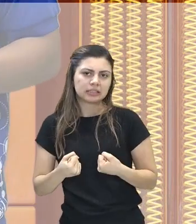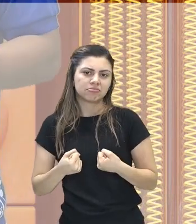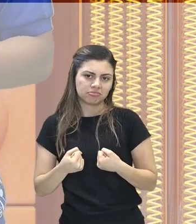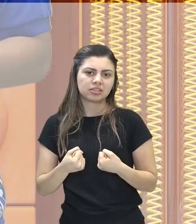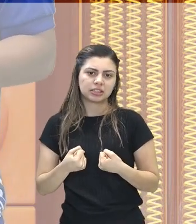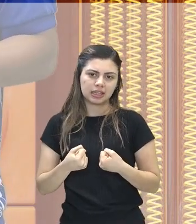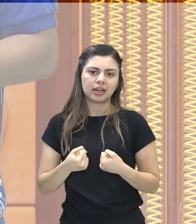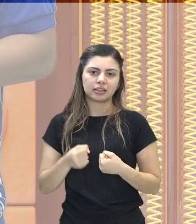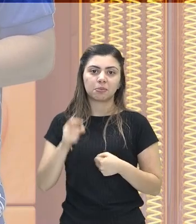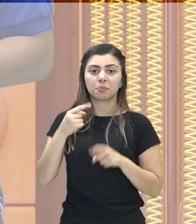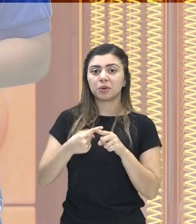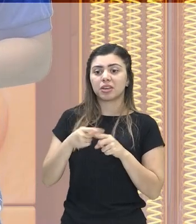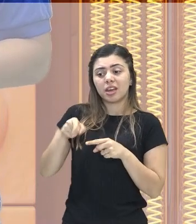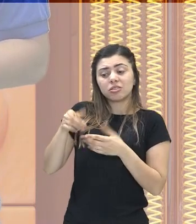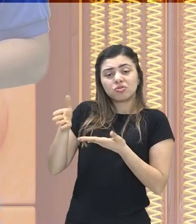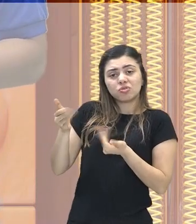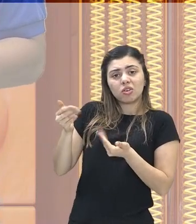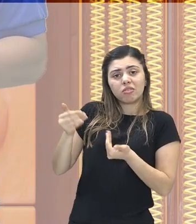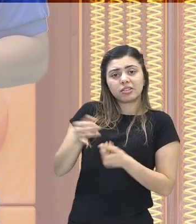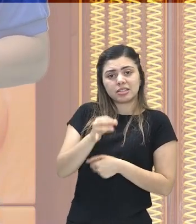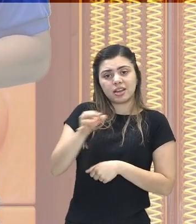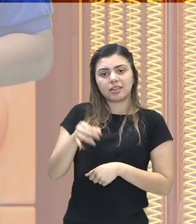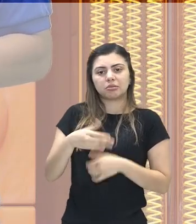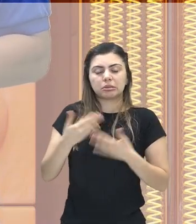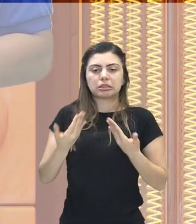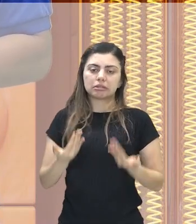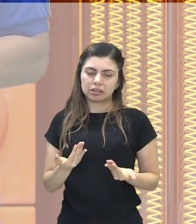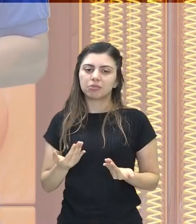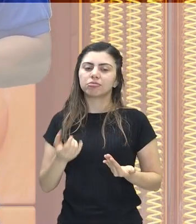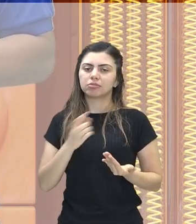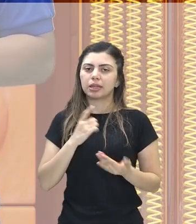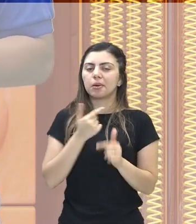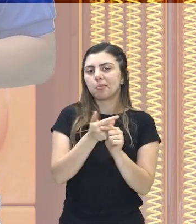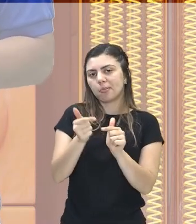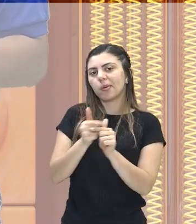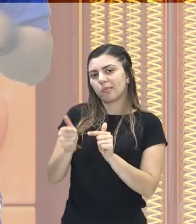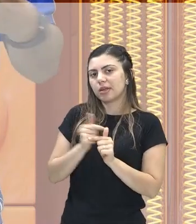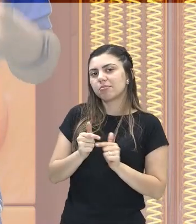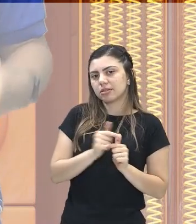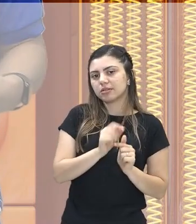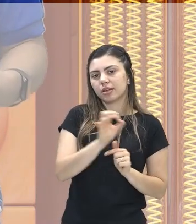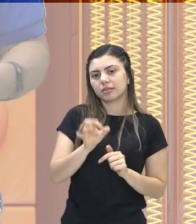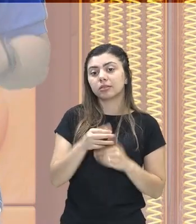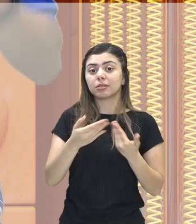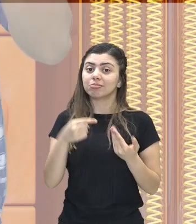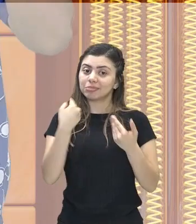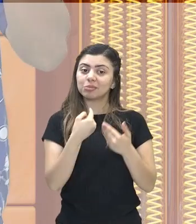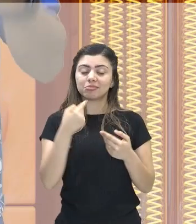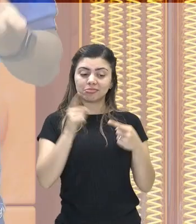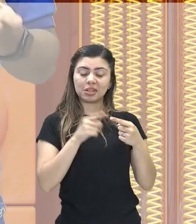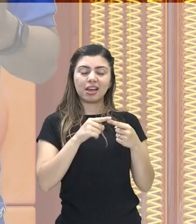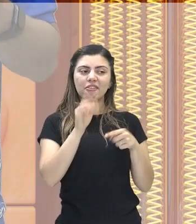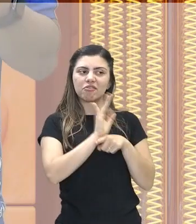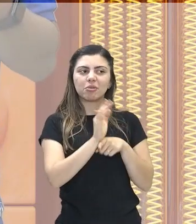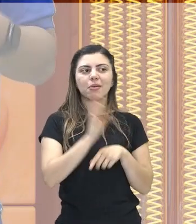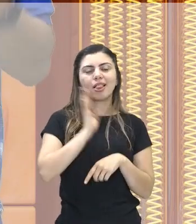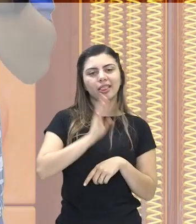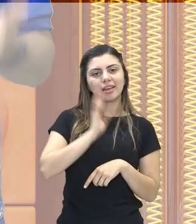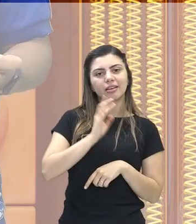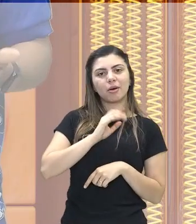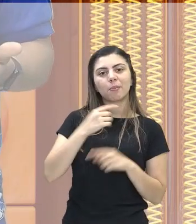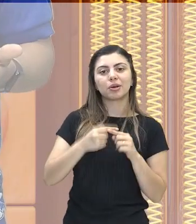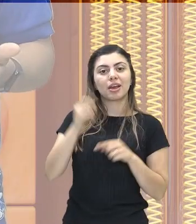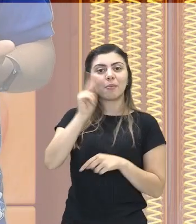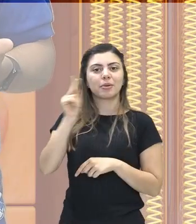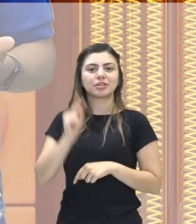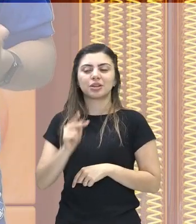visão de um adolescente, né? Então tem todo esse problema relacionado a isso. A gente tem que assistir esse filme pensando nisso, que a história